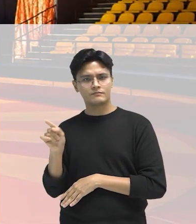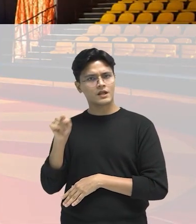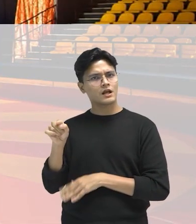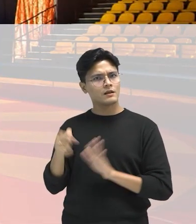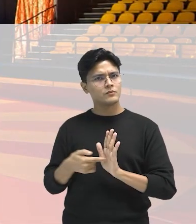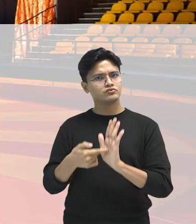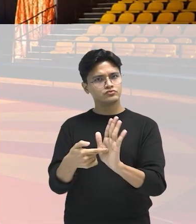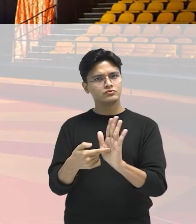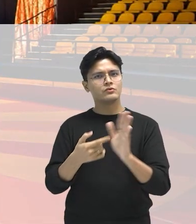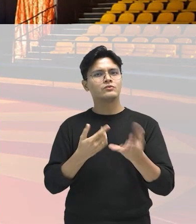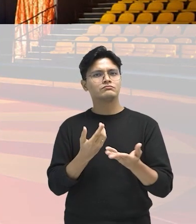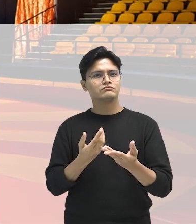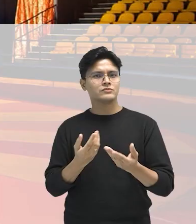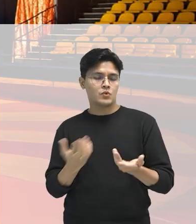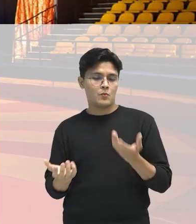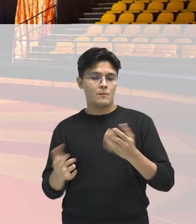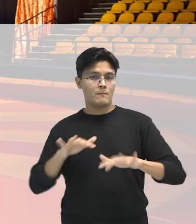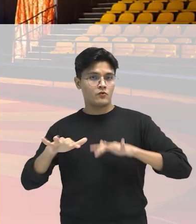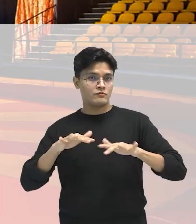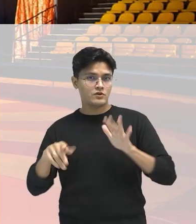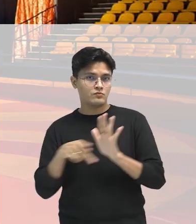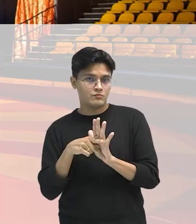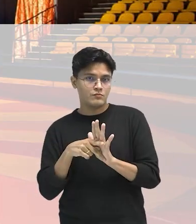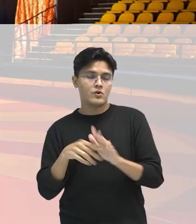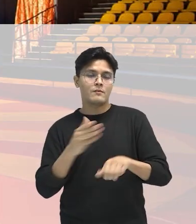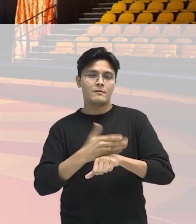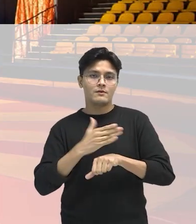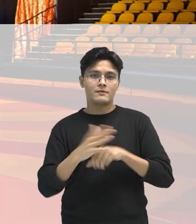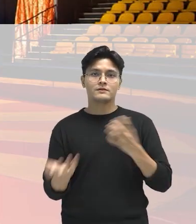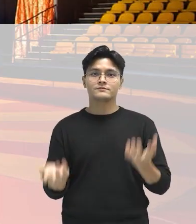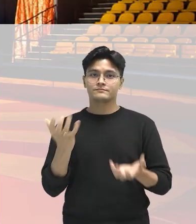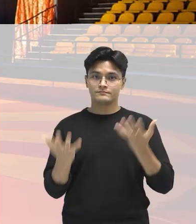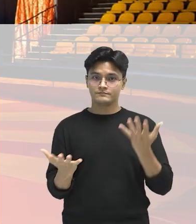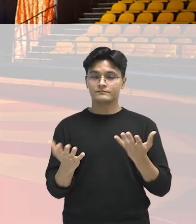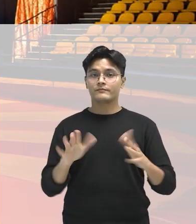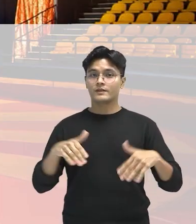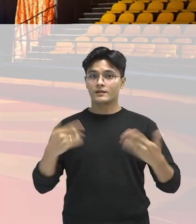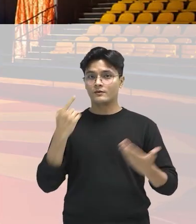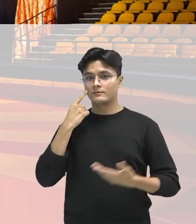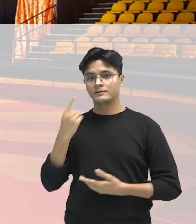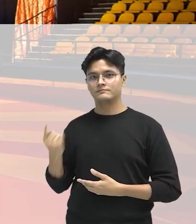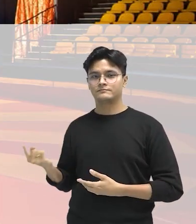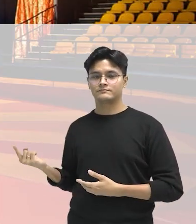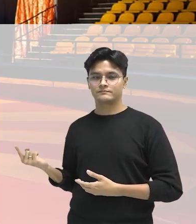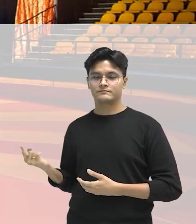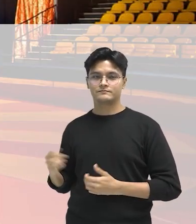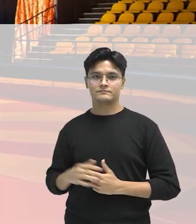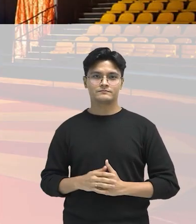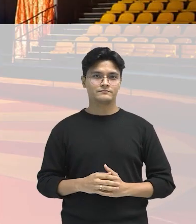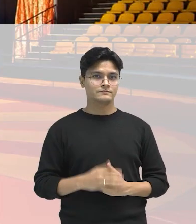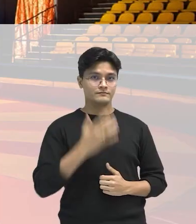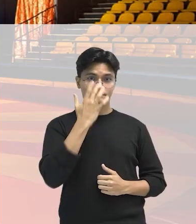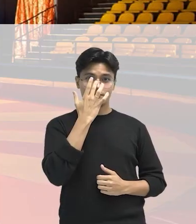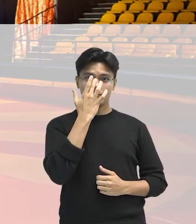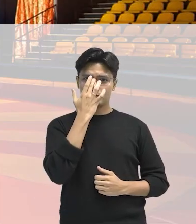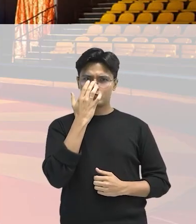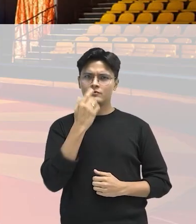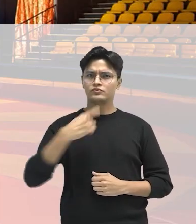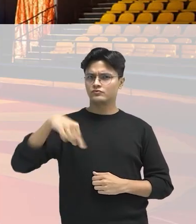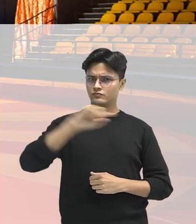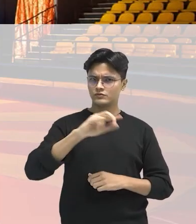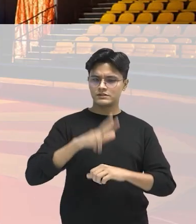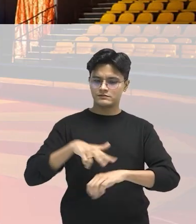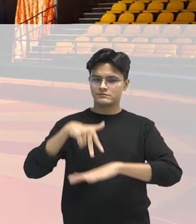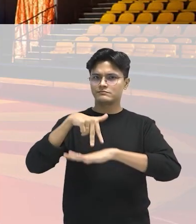para vocês cada um dos movimentos. Então, vamos lá? Vou fazer com as bolinhas de meia, tá bom? Então, todo mundo de pé